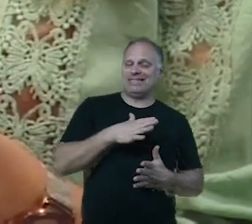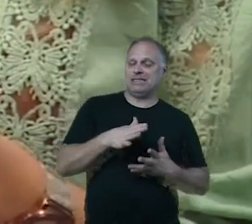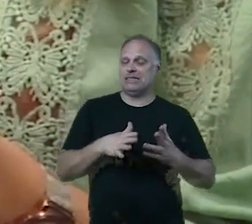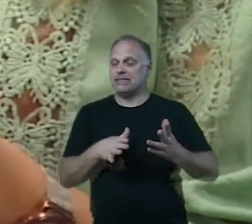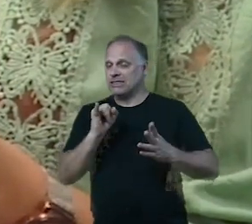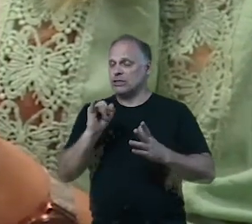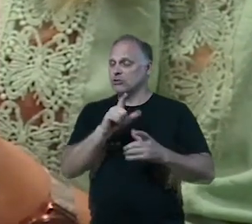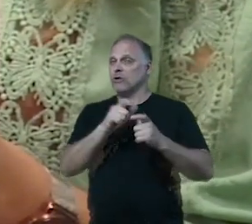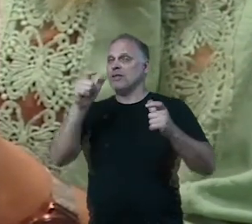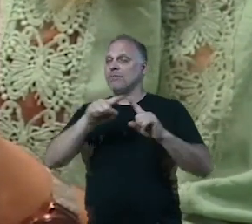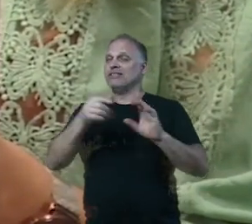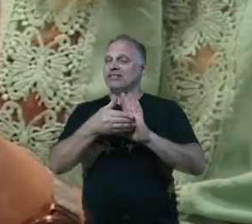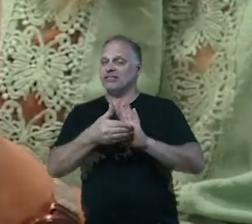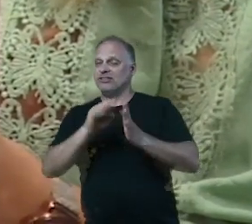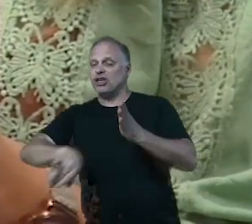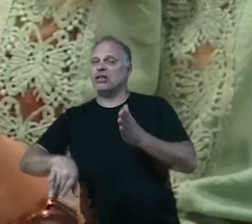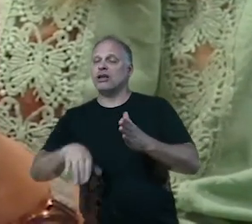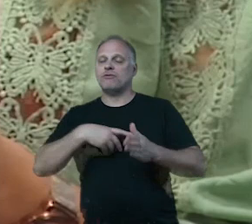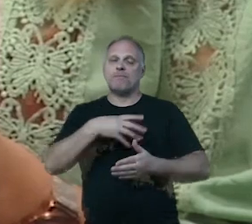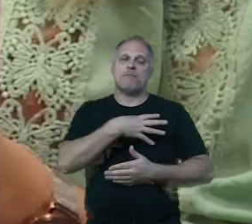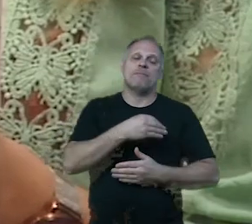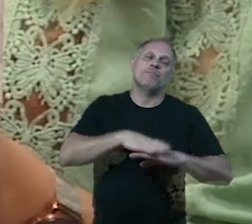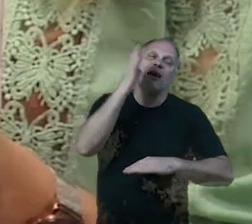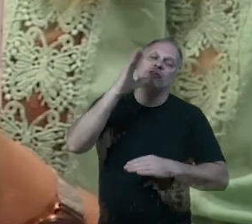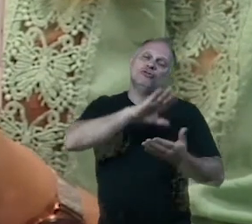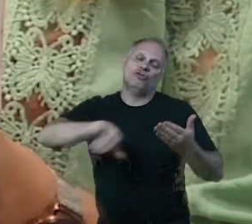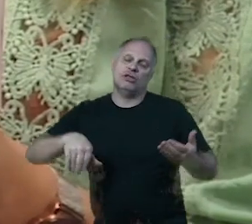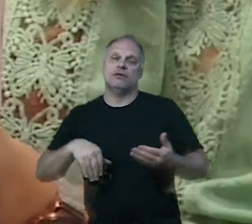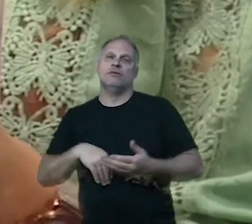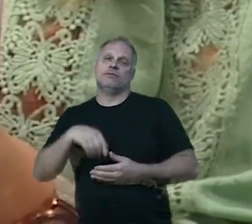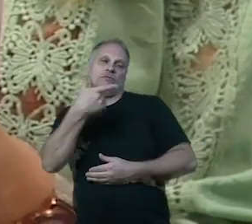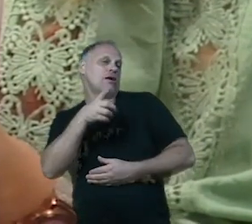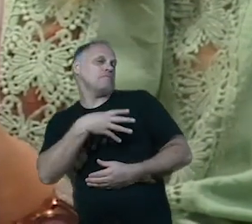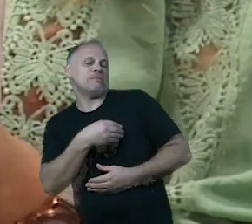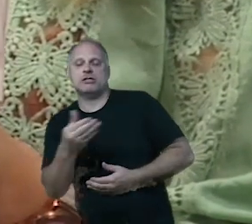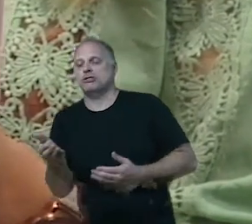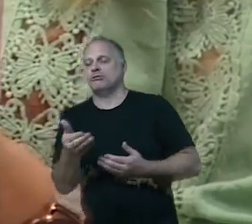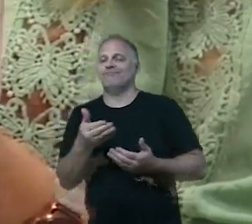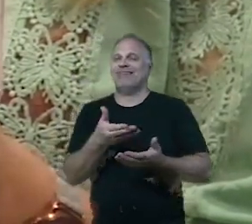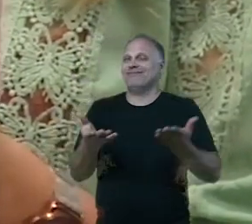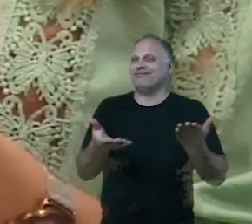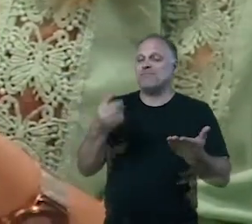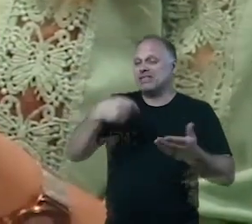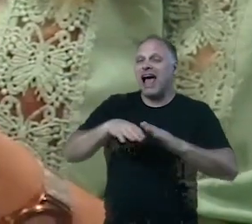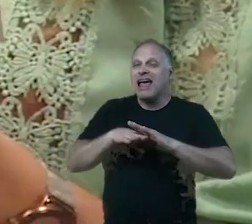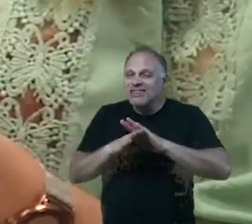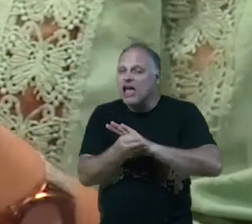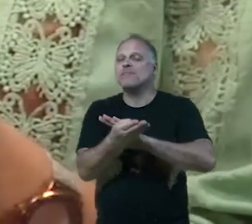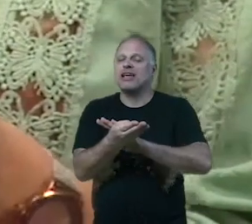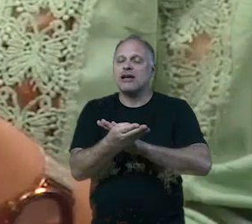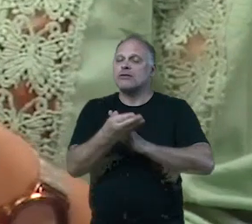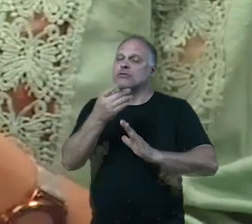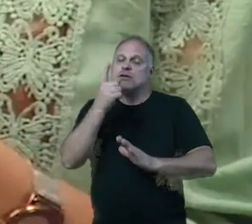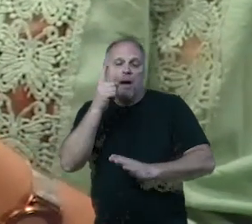se não amamenta, xinga. Se amamenta demais, xinga. E então, sempre tem um pitaco, assim. Todo mundo quer dar pitaco, né, mãe? Que tá, eu